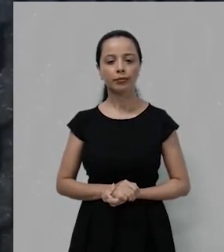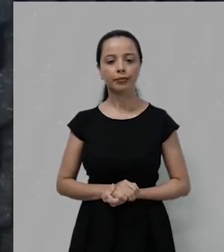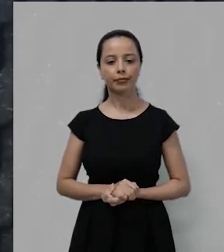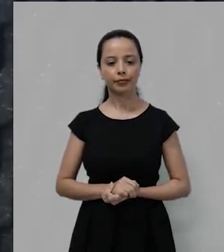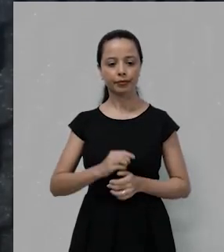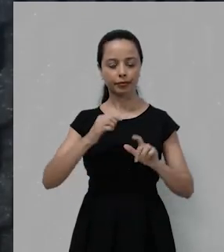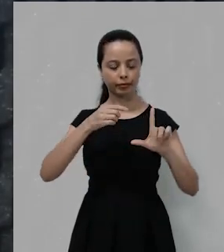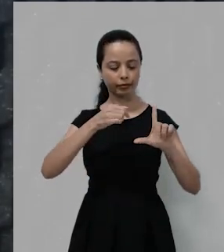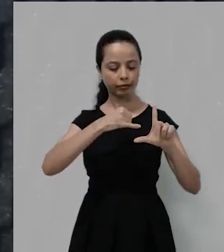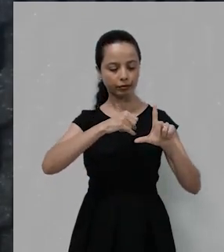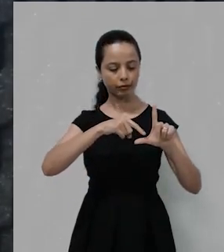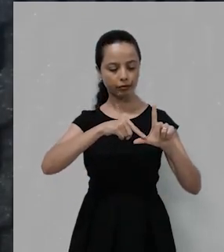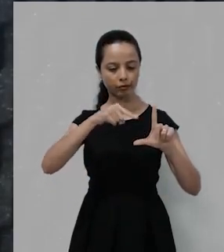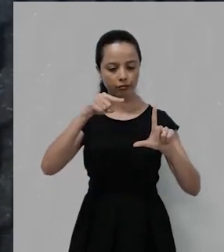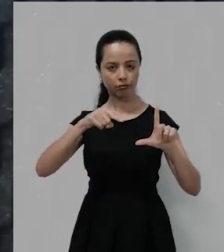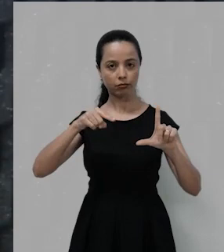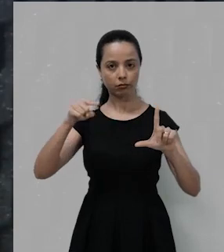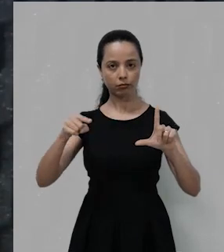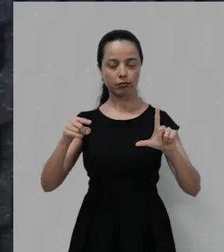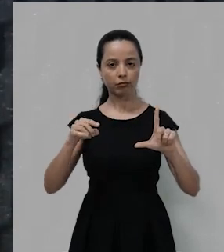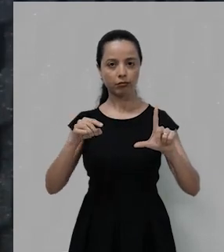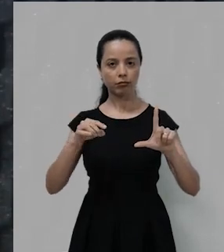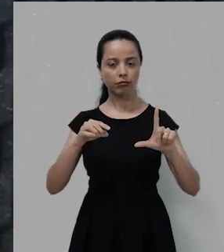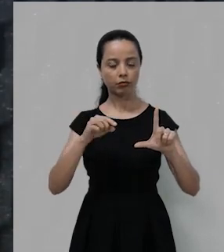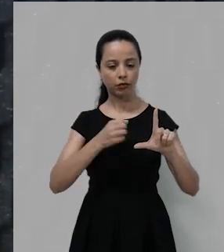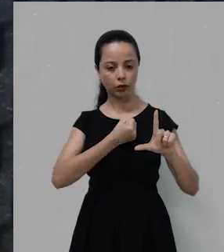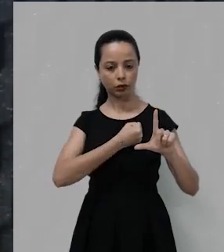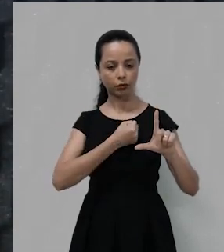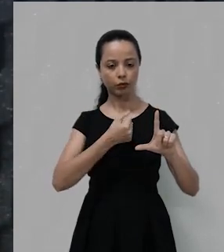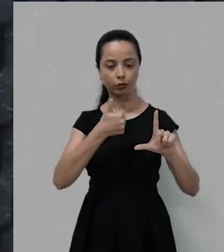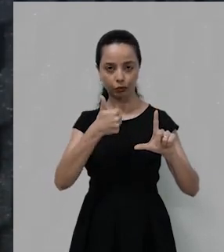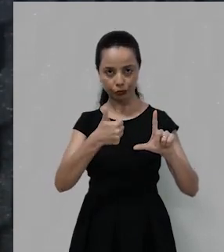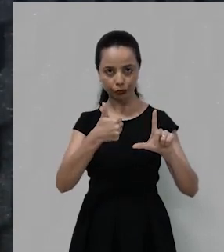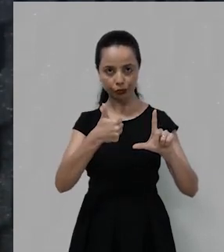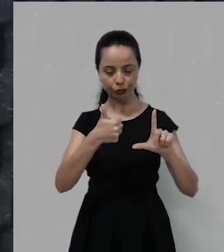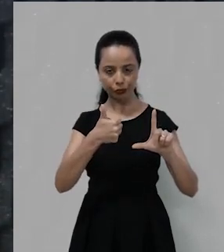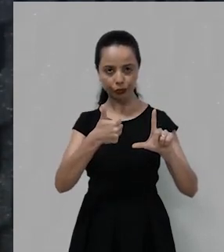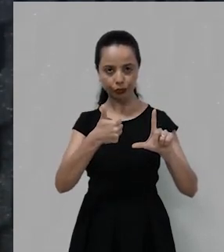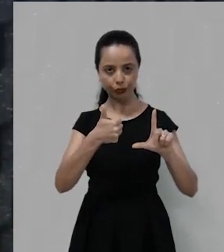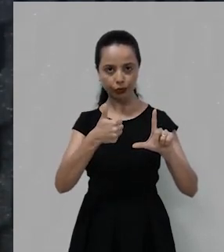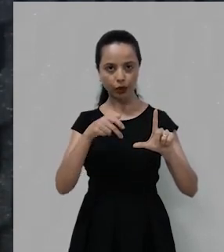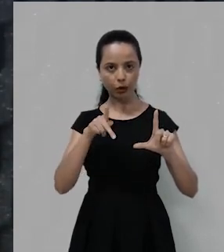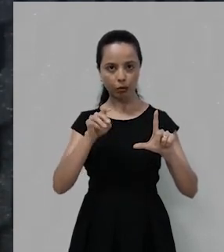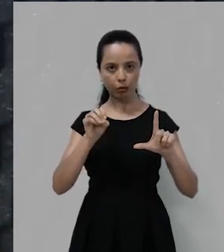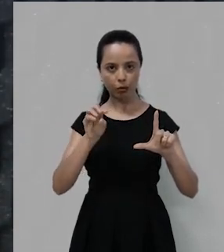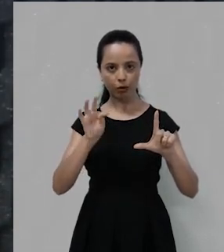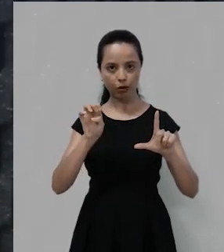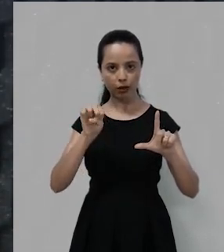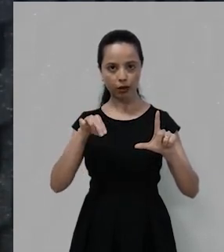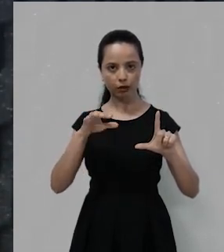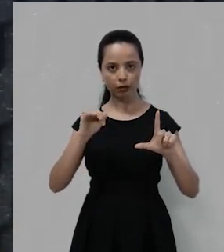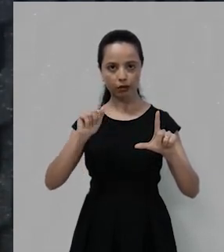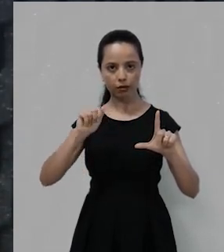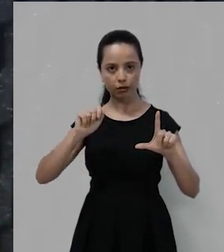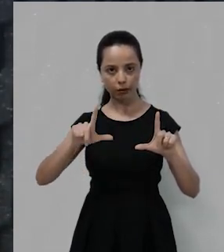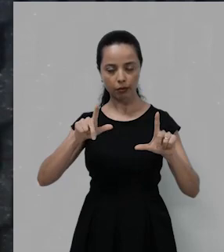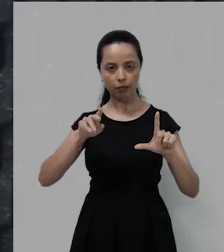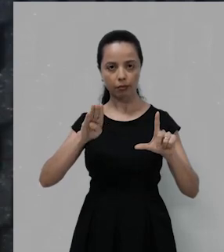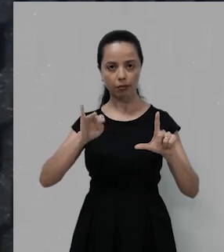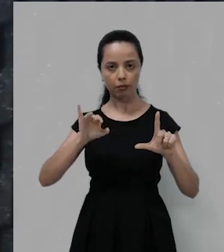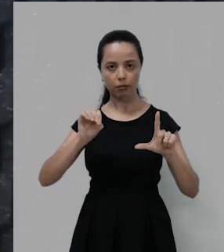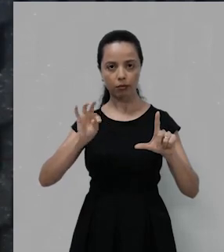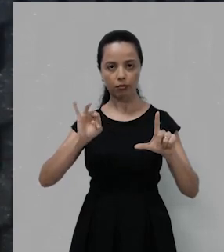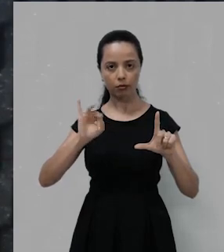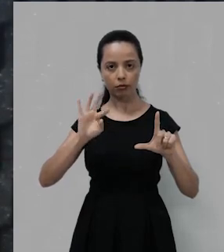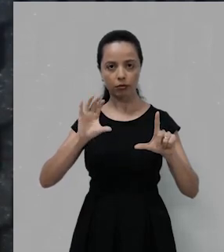potencial biótico, número 1, realmente está correto. Essa curva número 1 aqui é o potencial biótico. Demonstra a capacidade